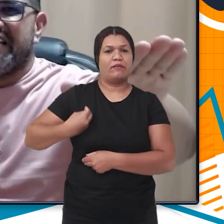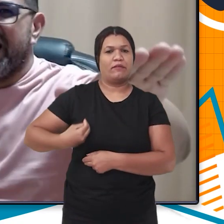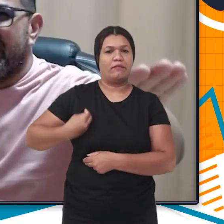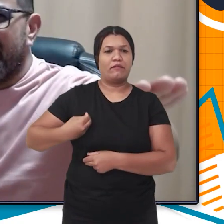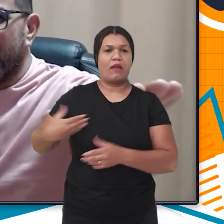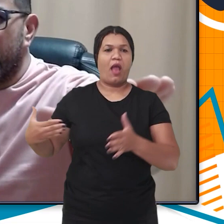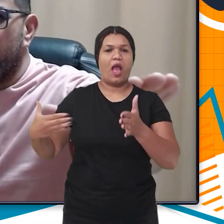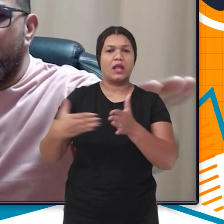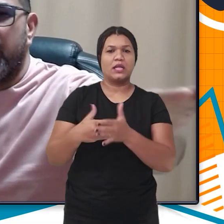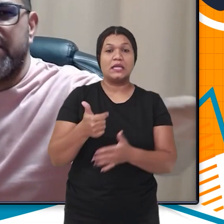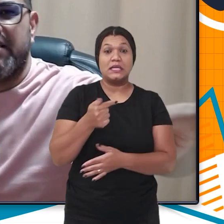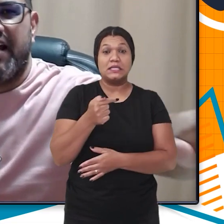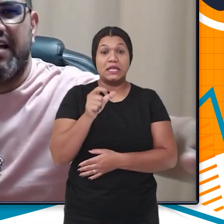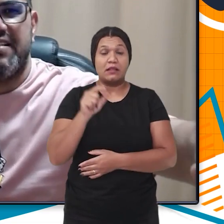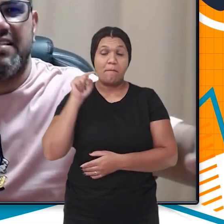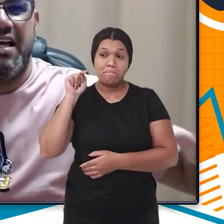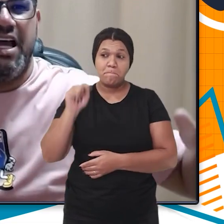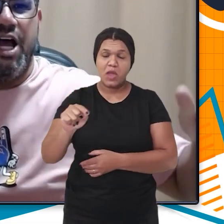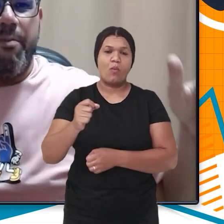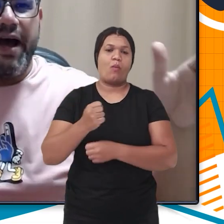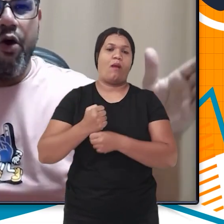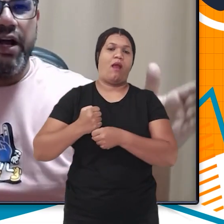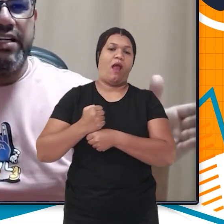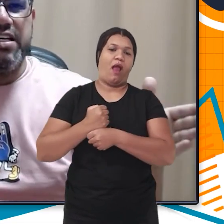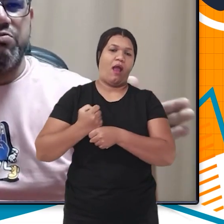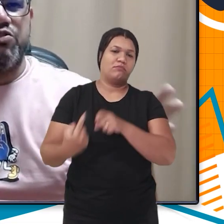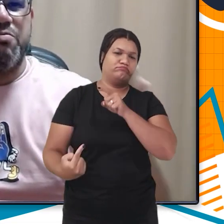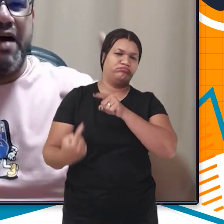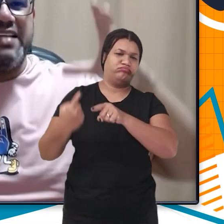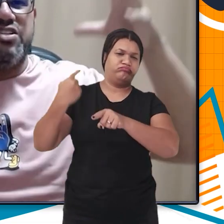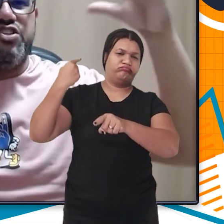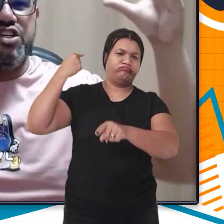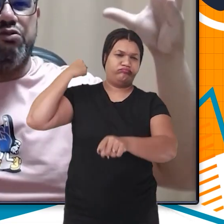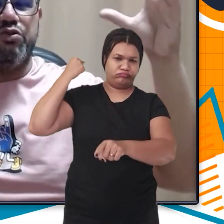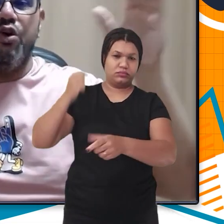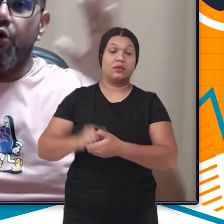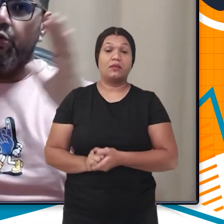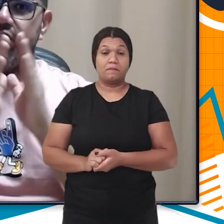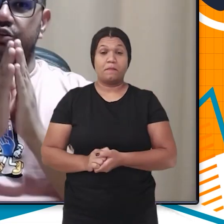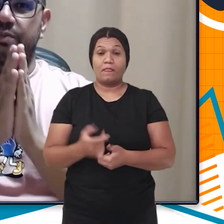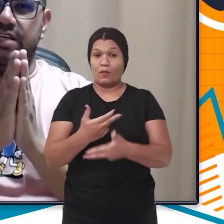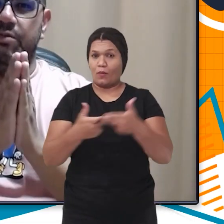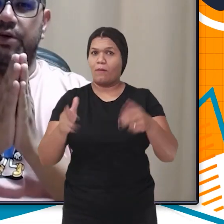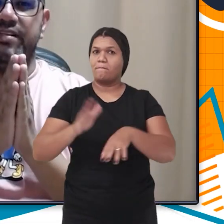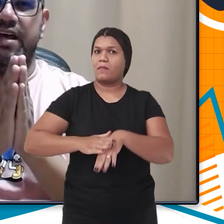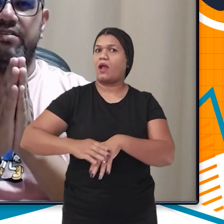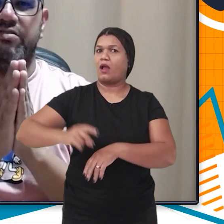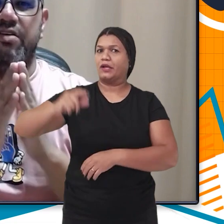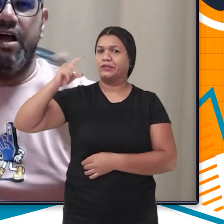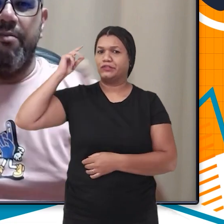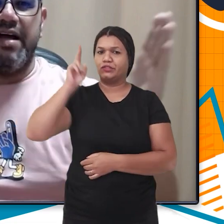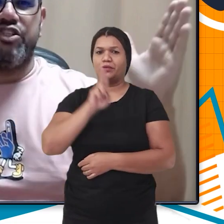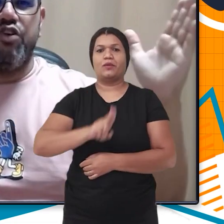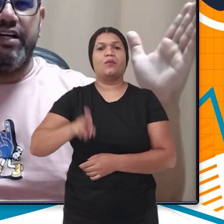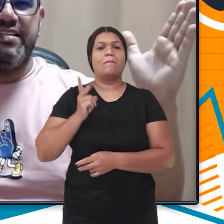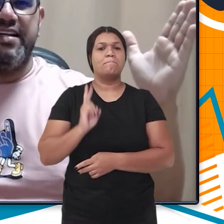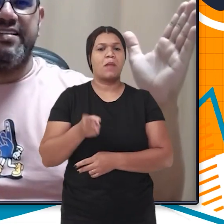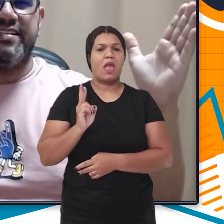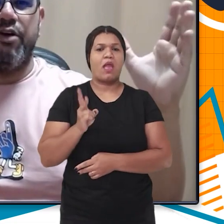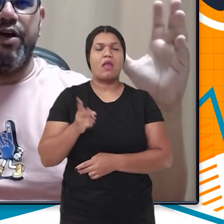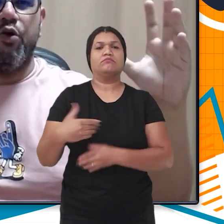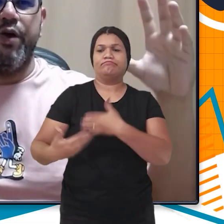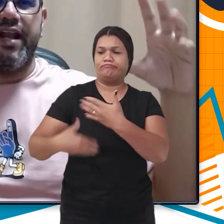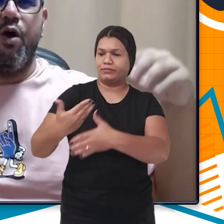até 70 mil anos atrás. Para organismos mais antigos, usa-se o mesmo processo, mas